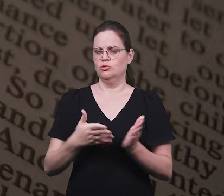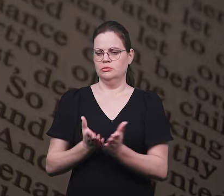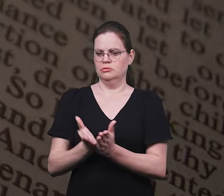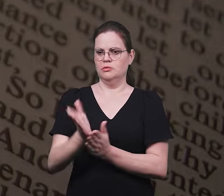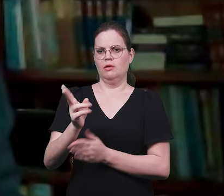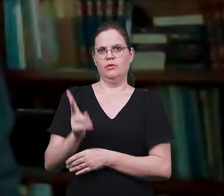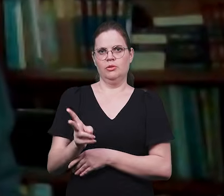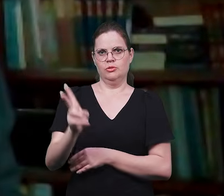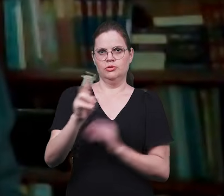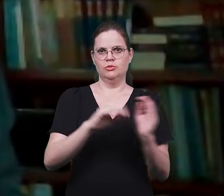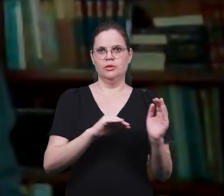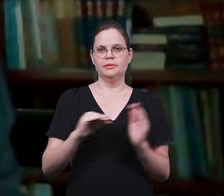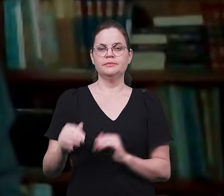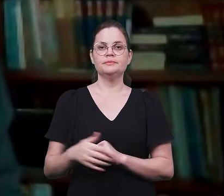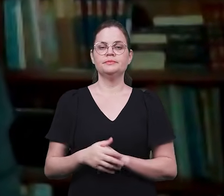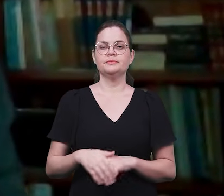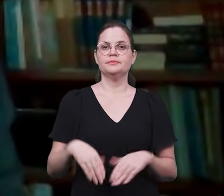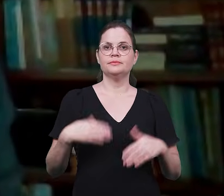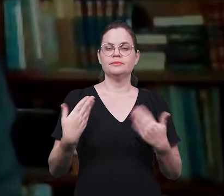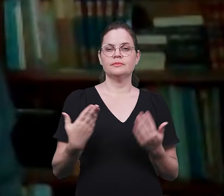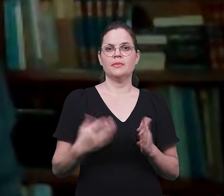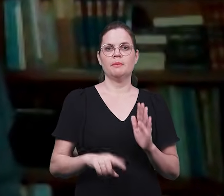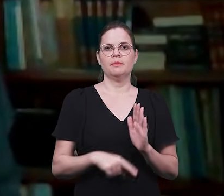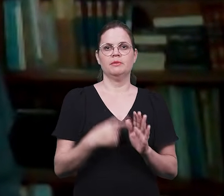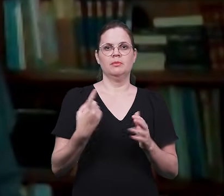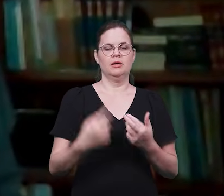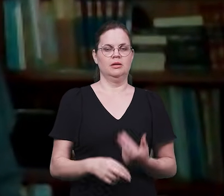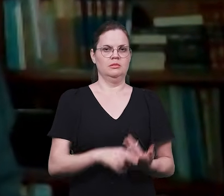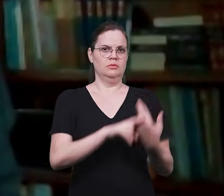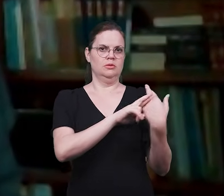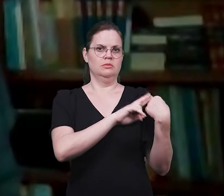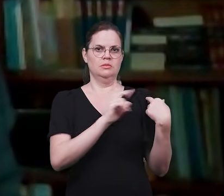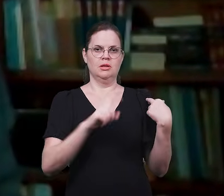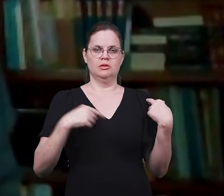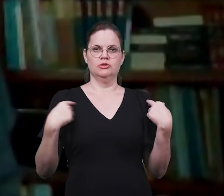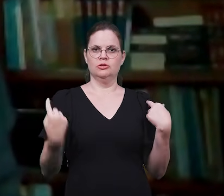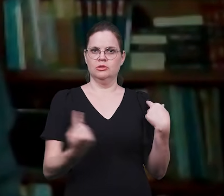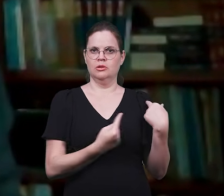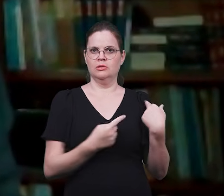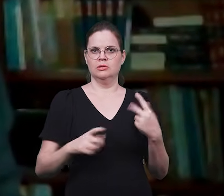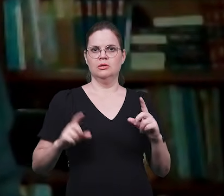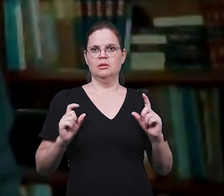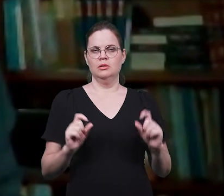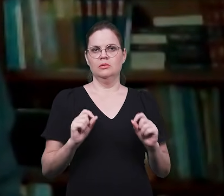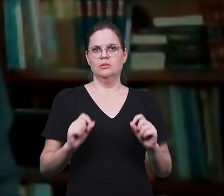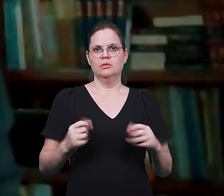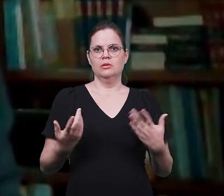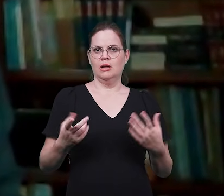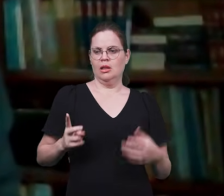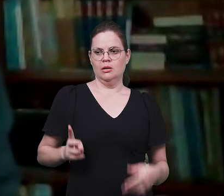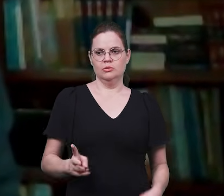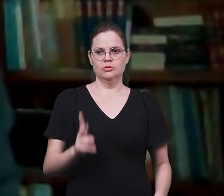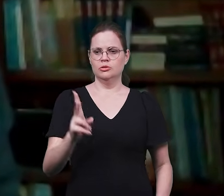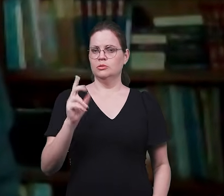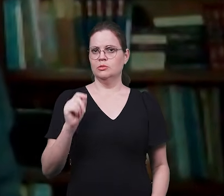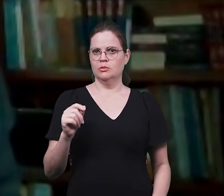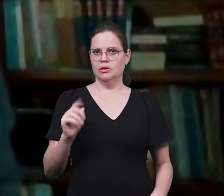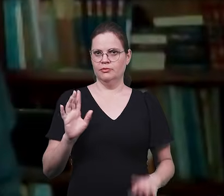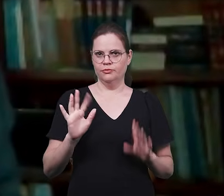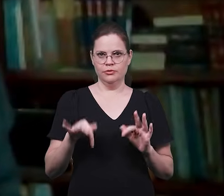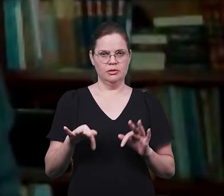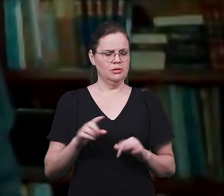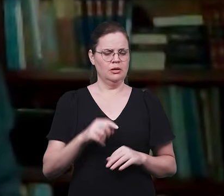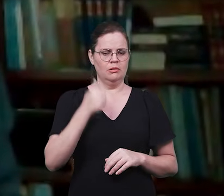desviará dele. Então, a primeira responsabilidade, e, na verdade, essa primeira responsabilidade, ela não